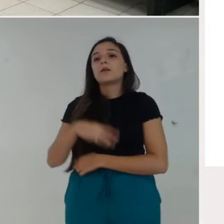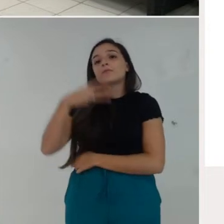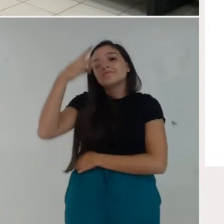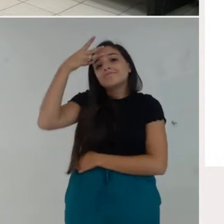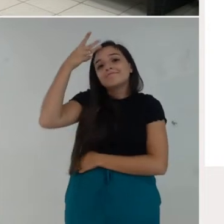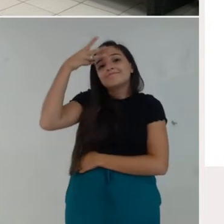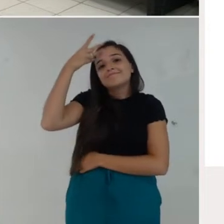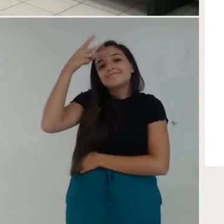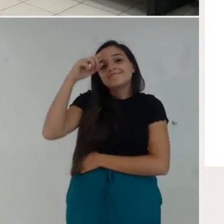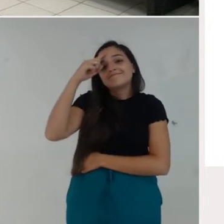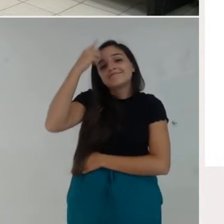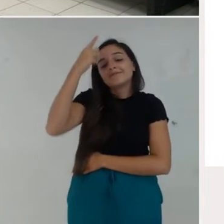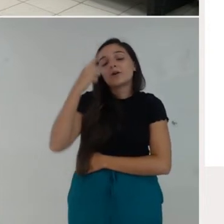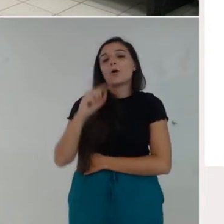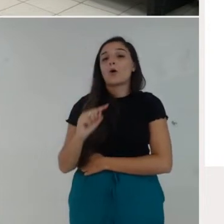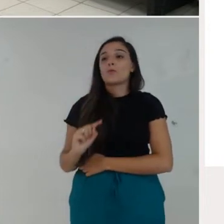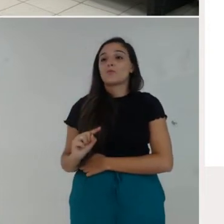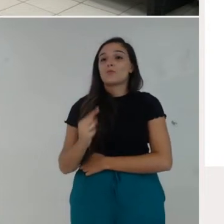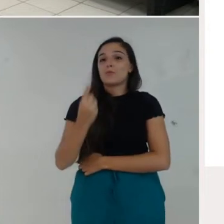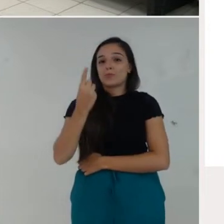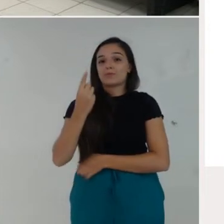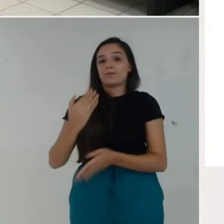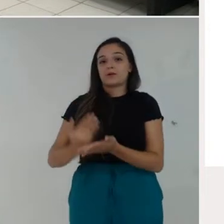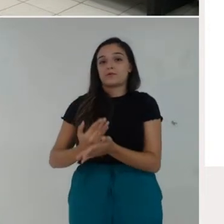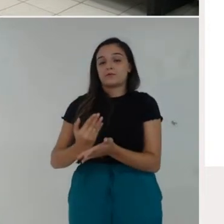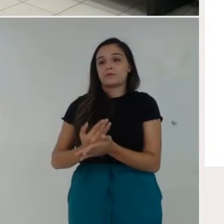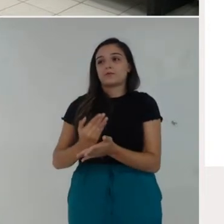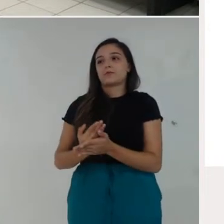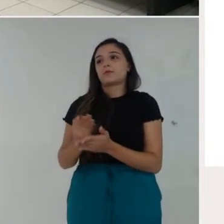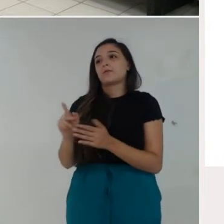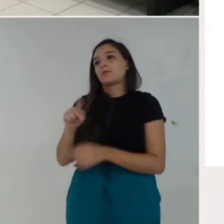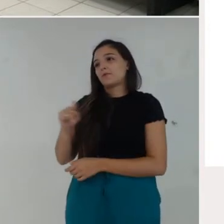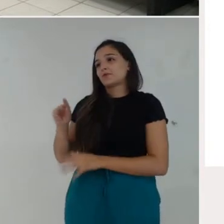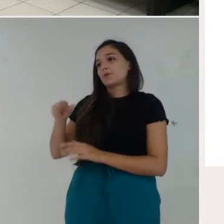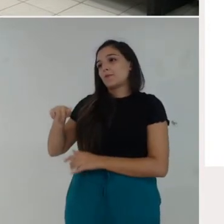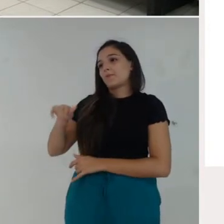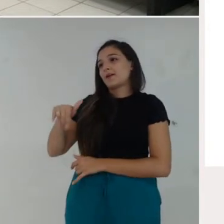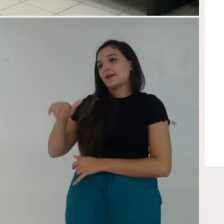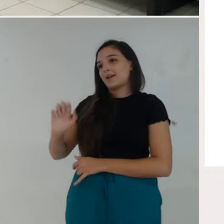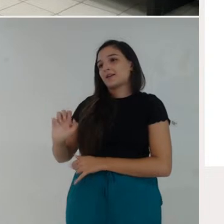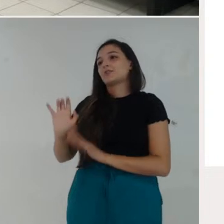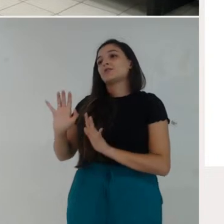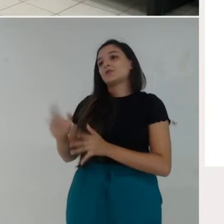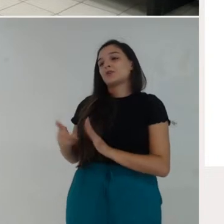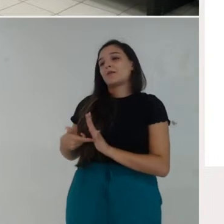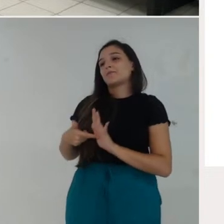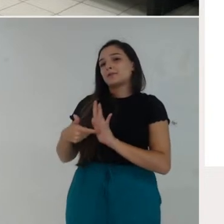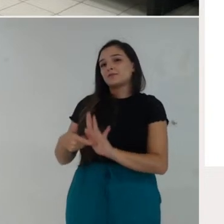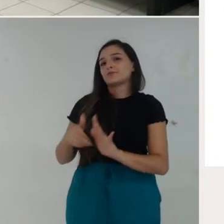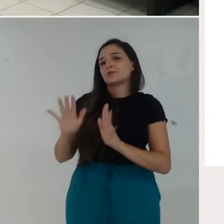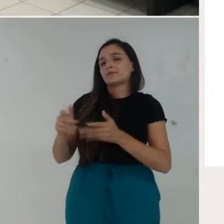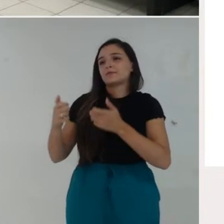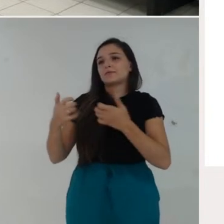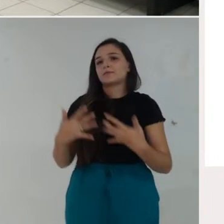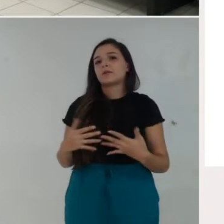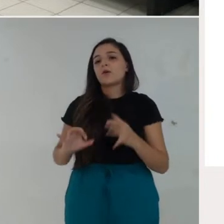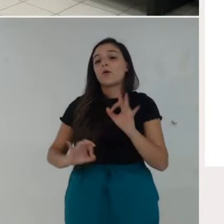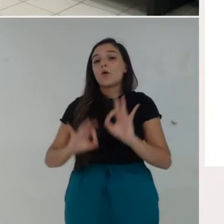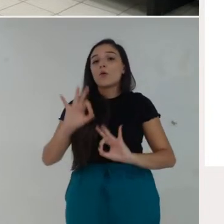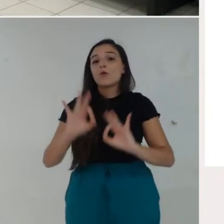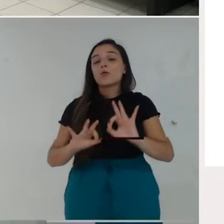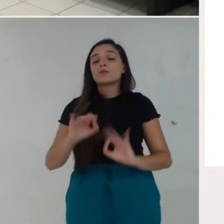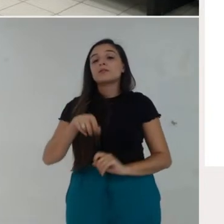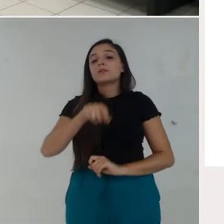e o primeiro volume, como a professora Marie já apresentou e leu a apresentação, foi organizado pelo Walter,